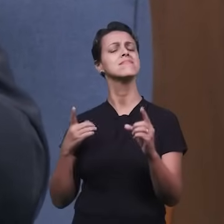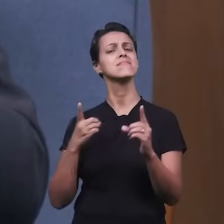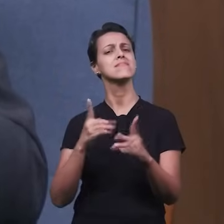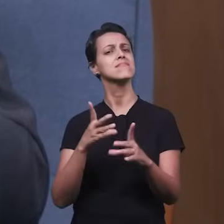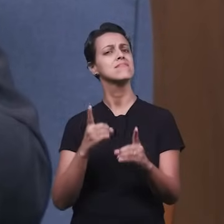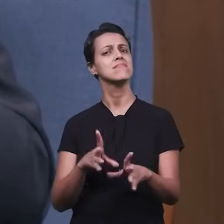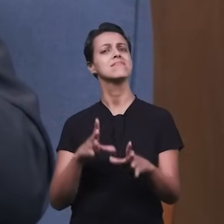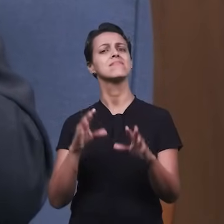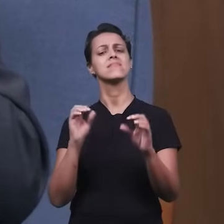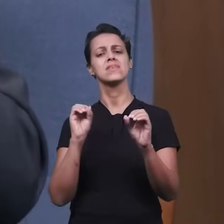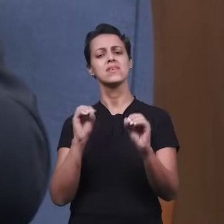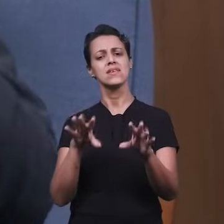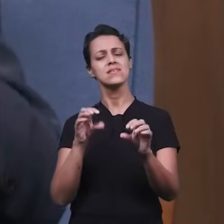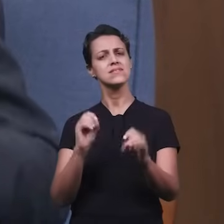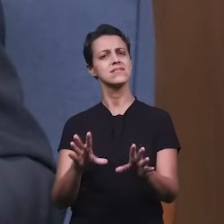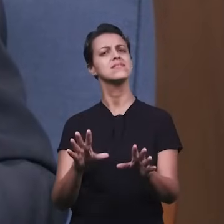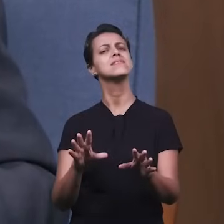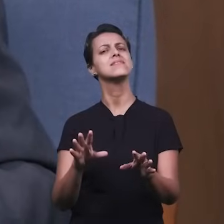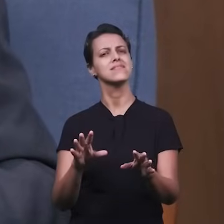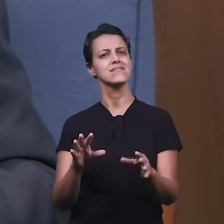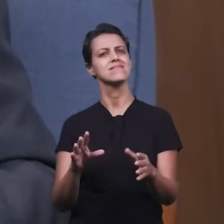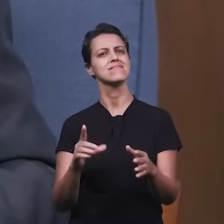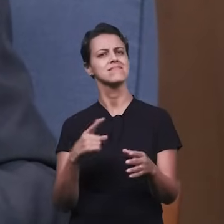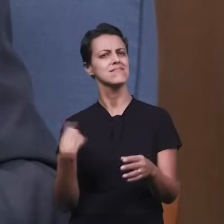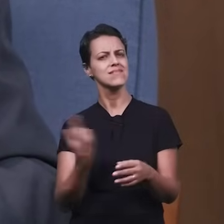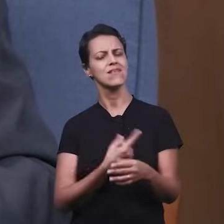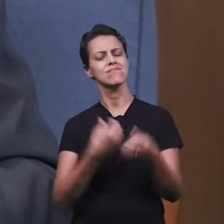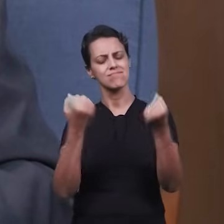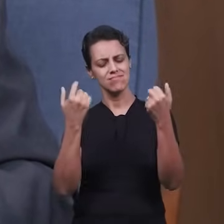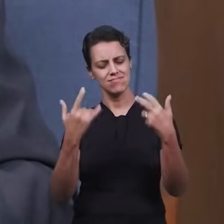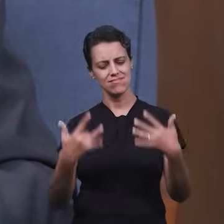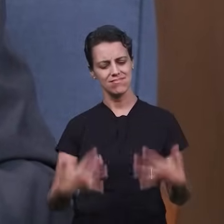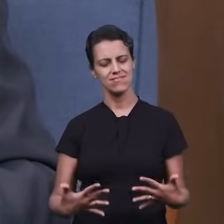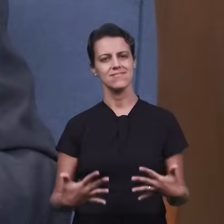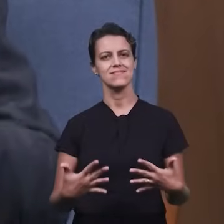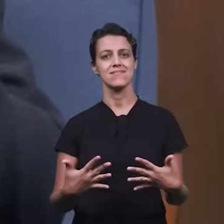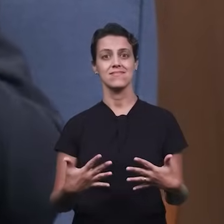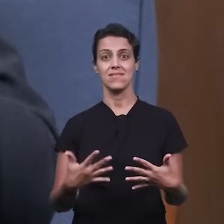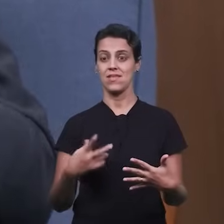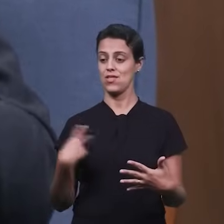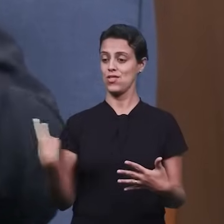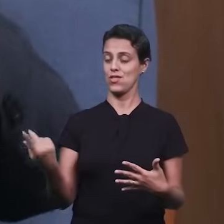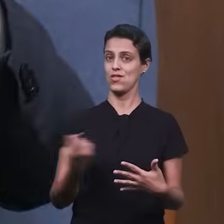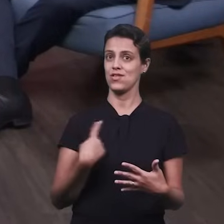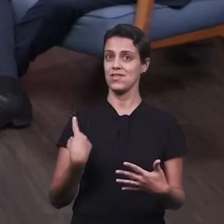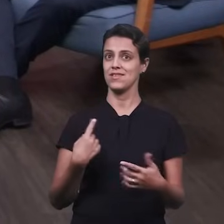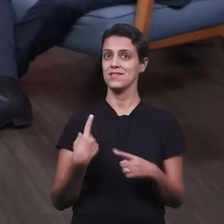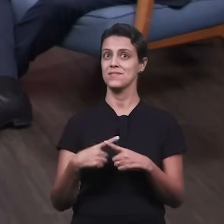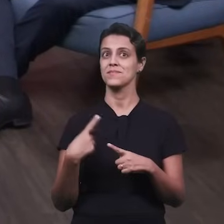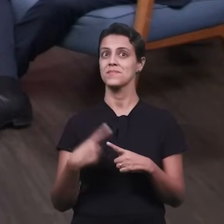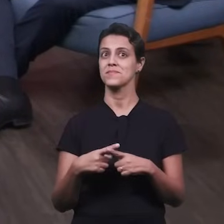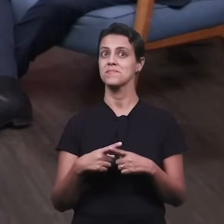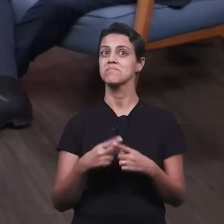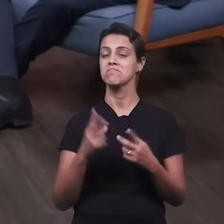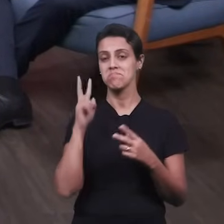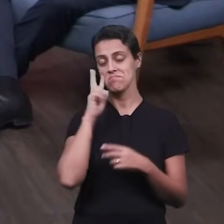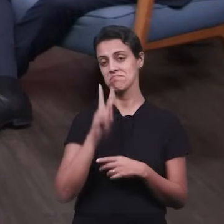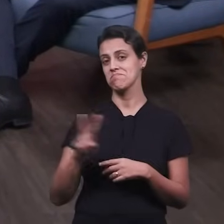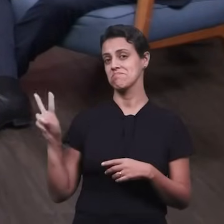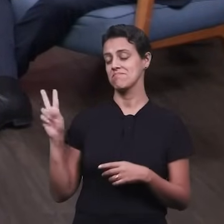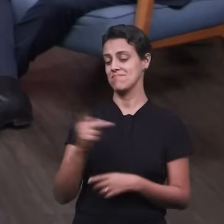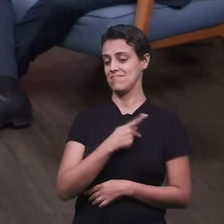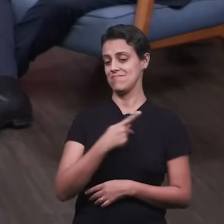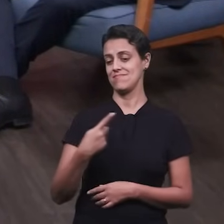como doutrina. A gente vai ter alguns minutos aqui discorrendo sobre isso. Eu falei a gente, você já vê aqui os pastores que